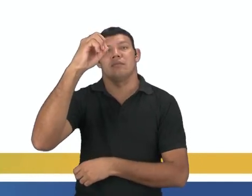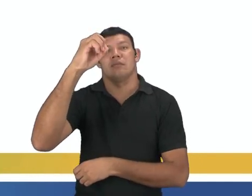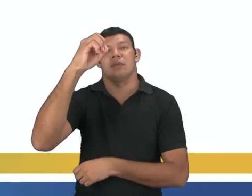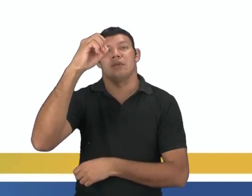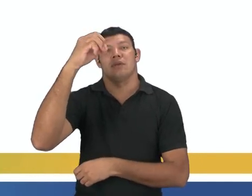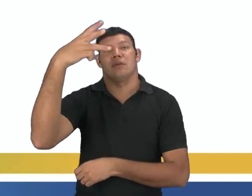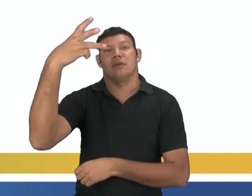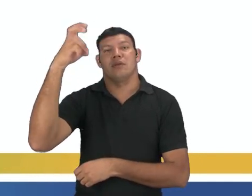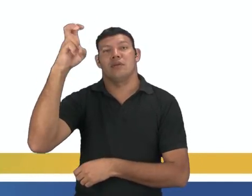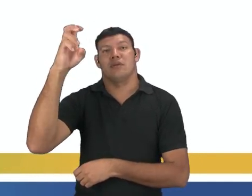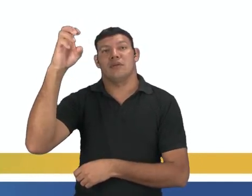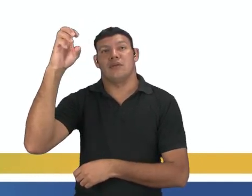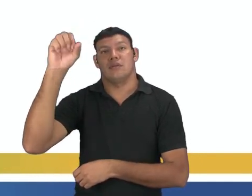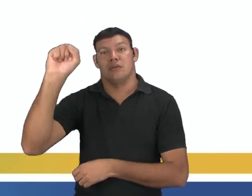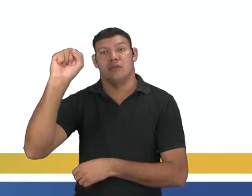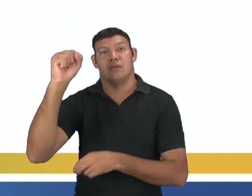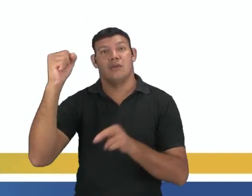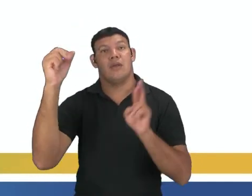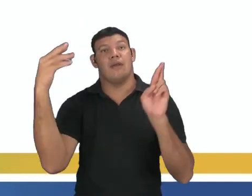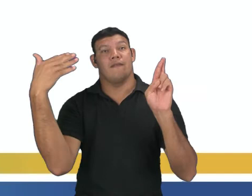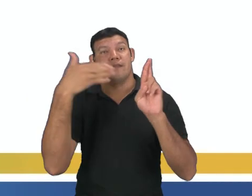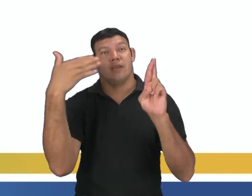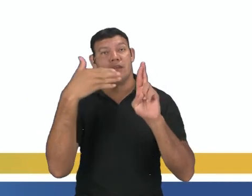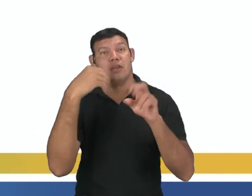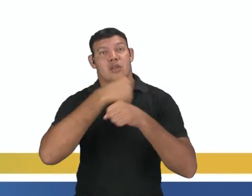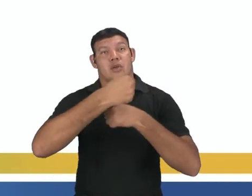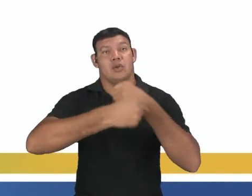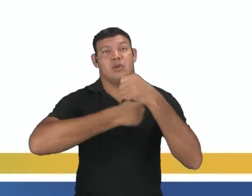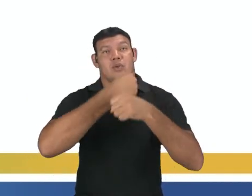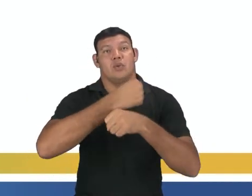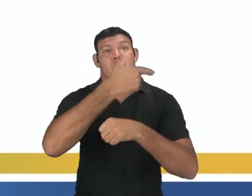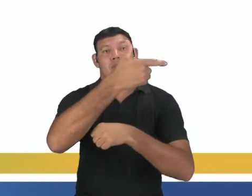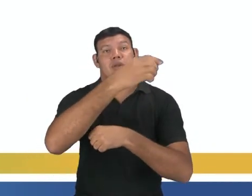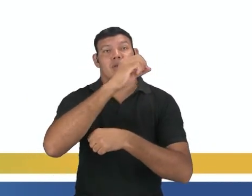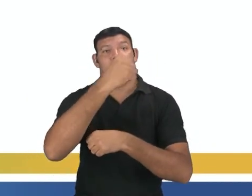30.358 no ano de 2015. Nós temos aqui